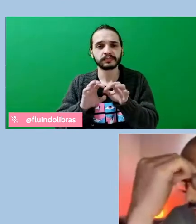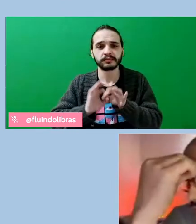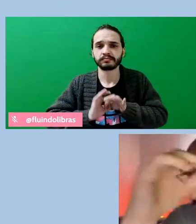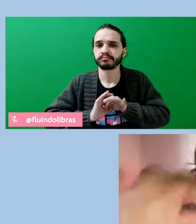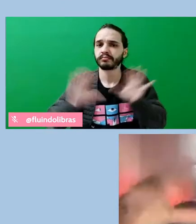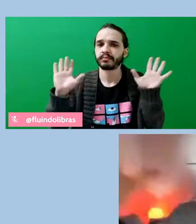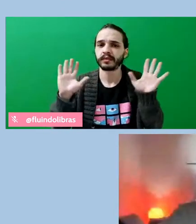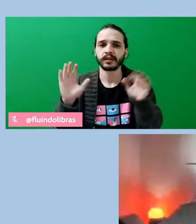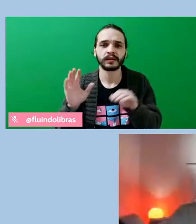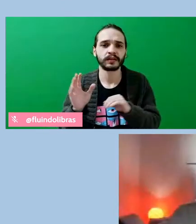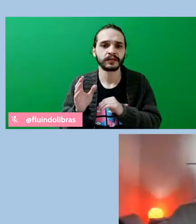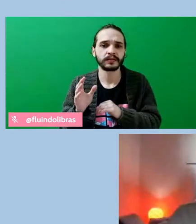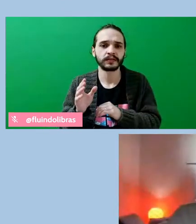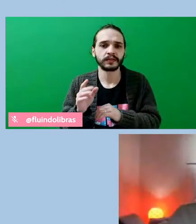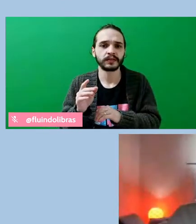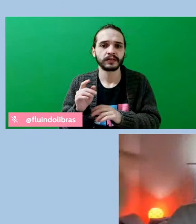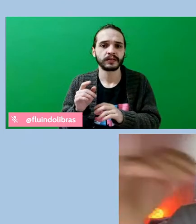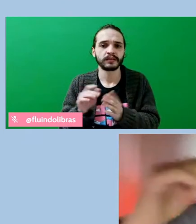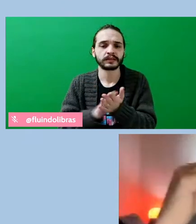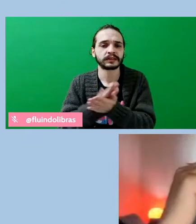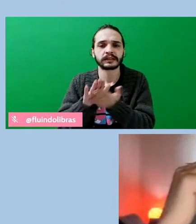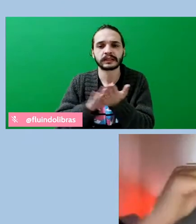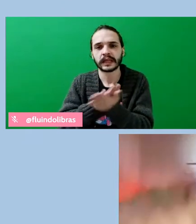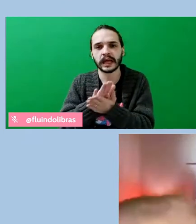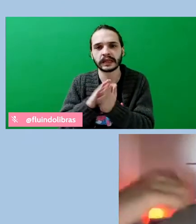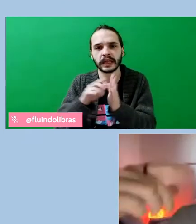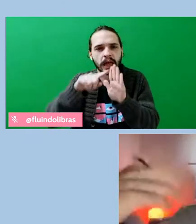menos, sem nunca ser definitivamente